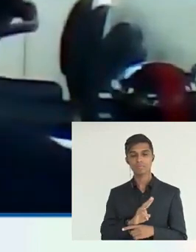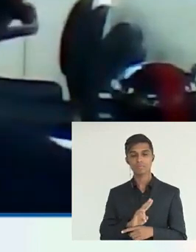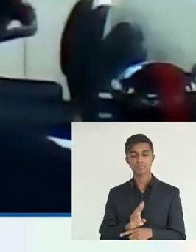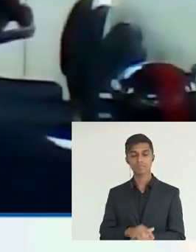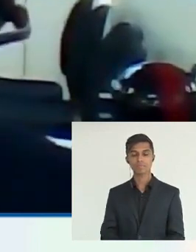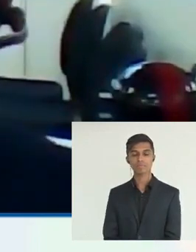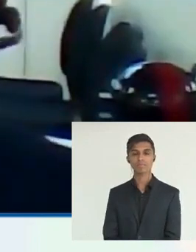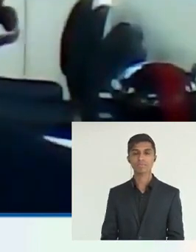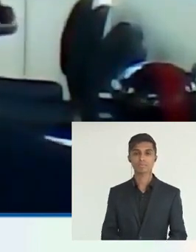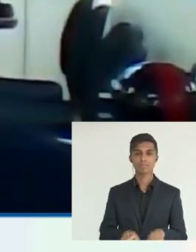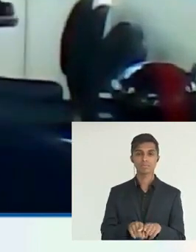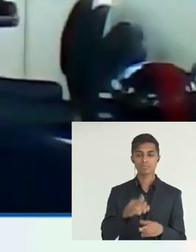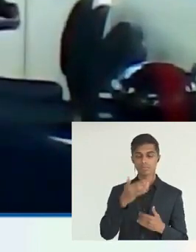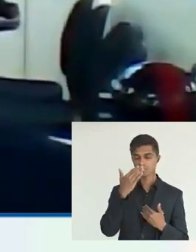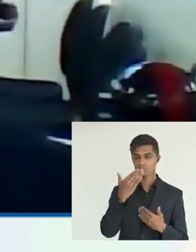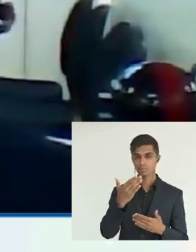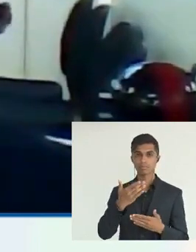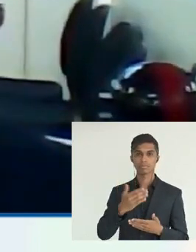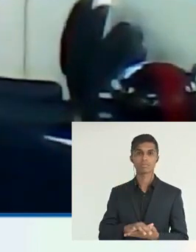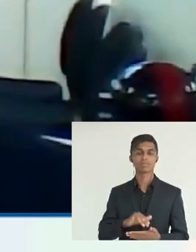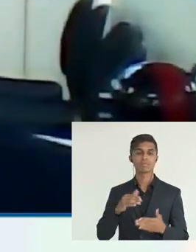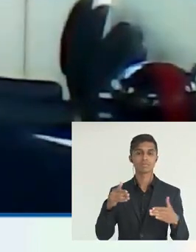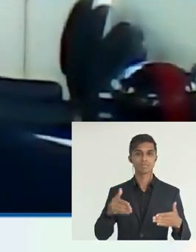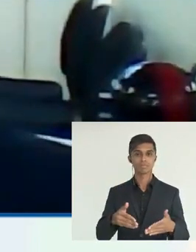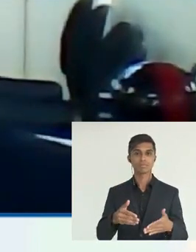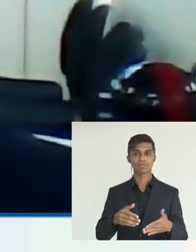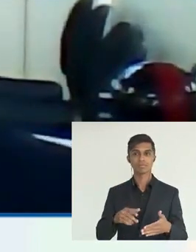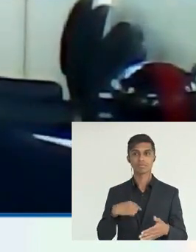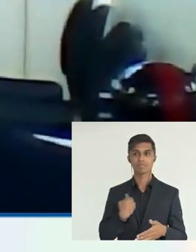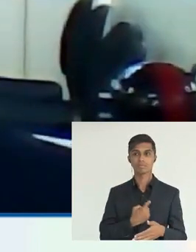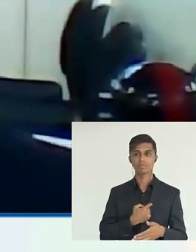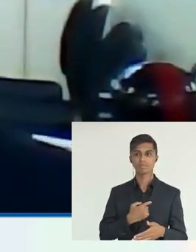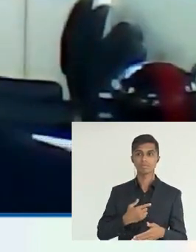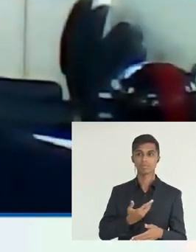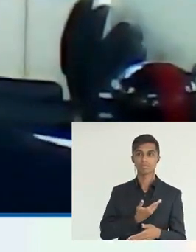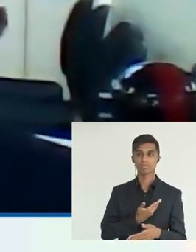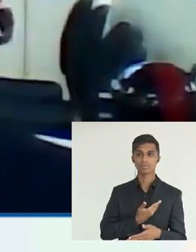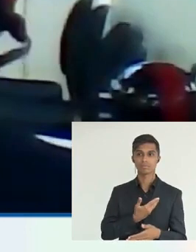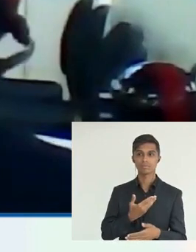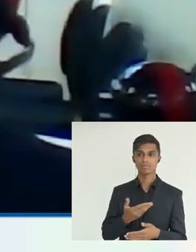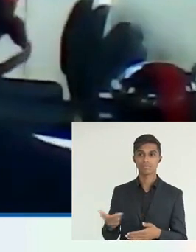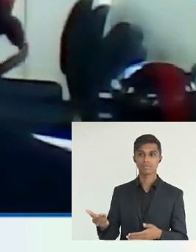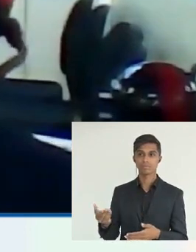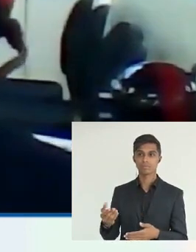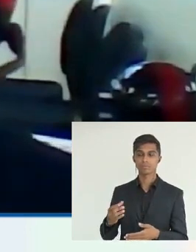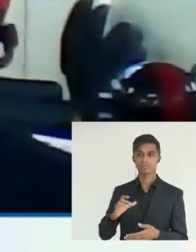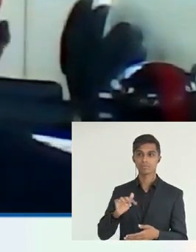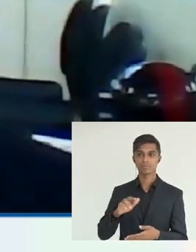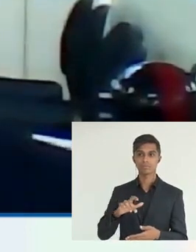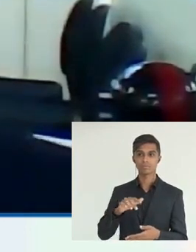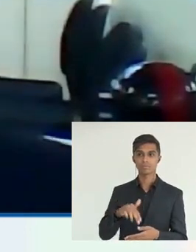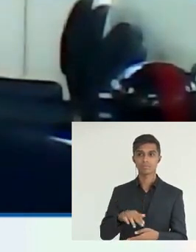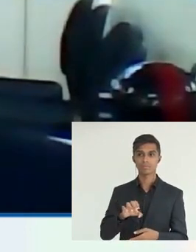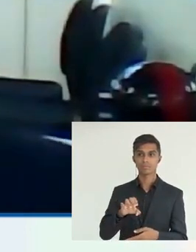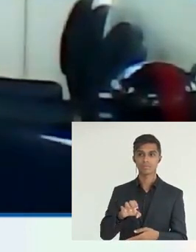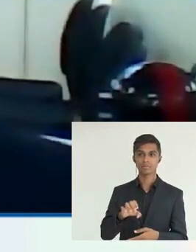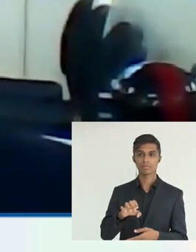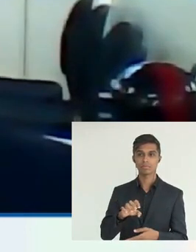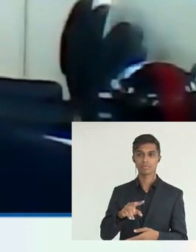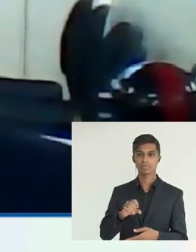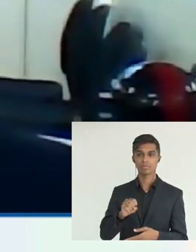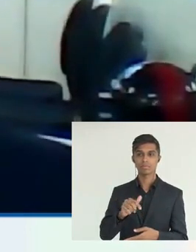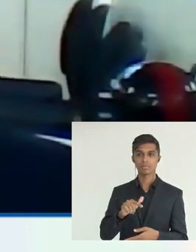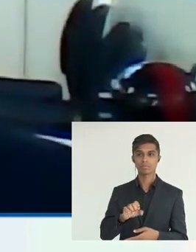Gostaria de agradecer também a participação aqui das nossas colegas, a doutora Carolina Dizioli, a